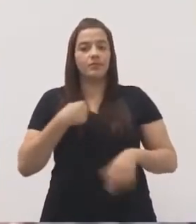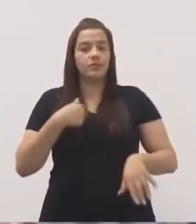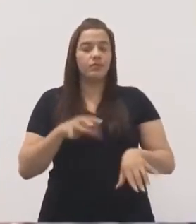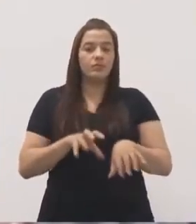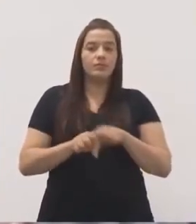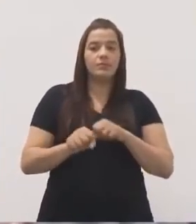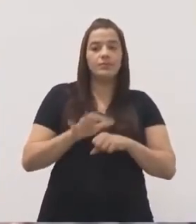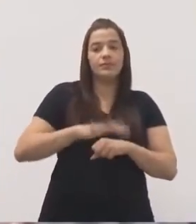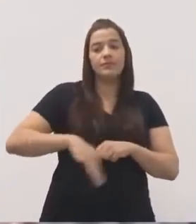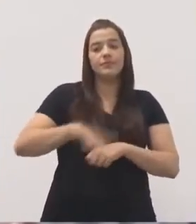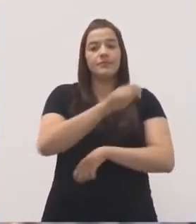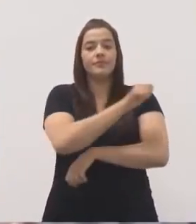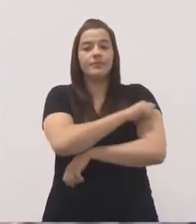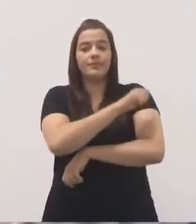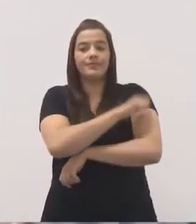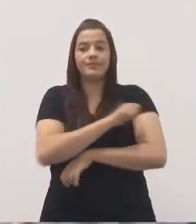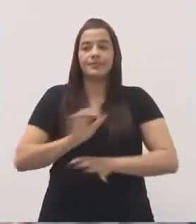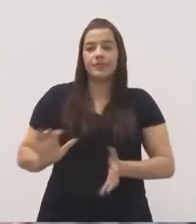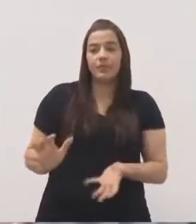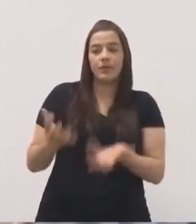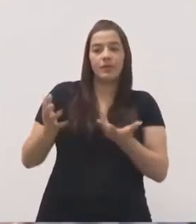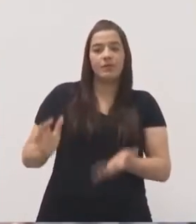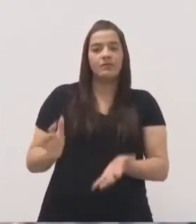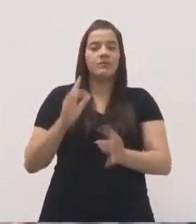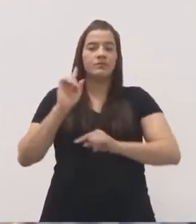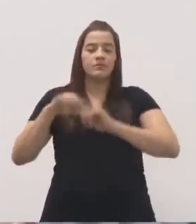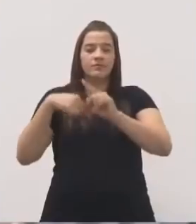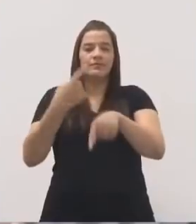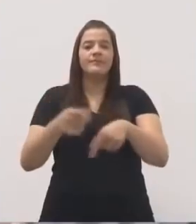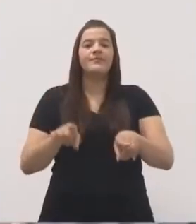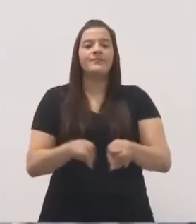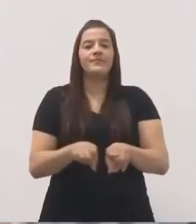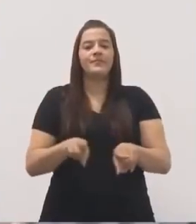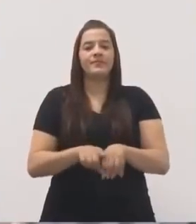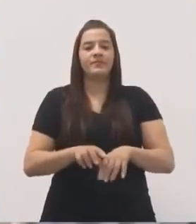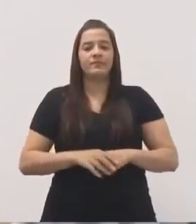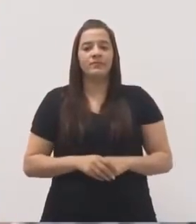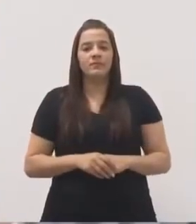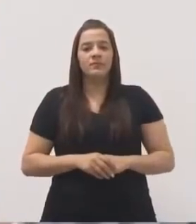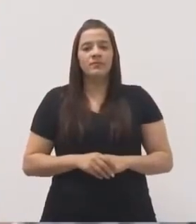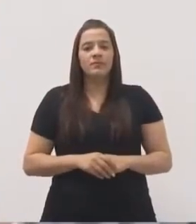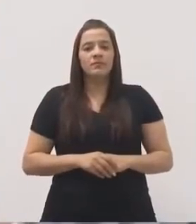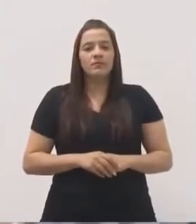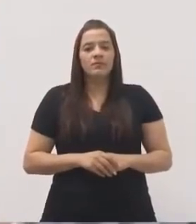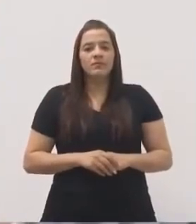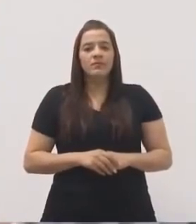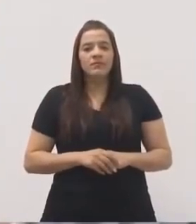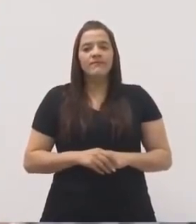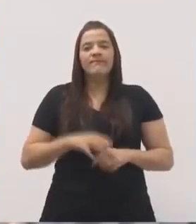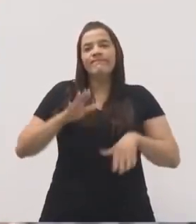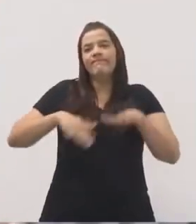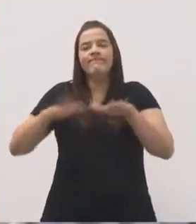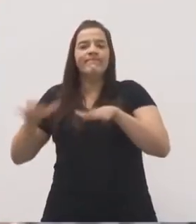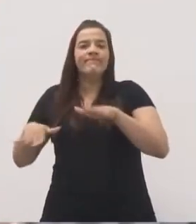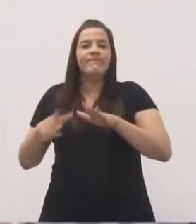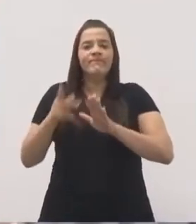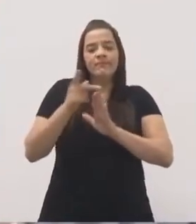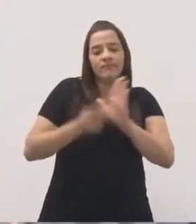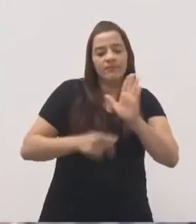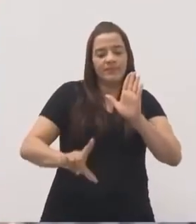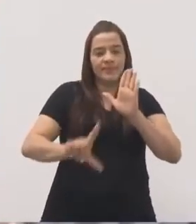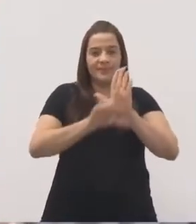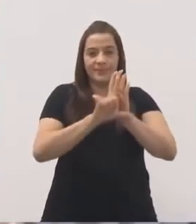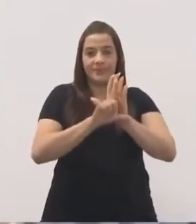nossos alunos para que eles se mobilizem também mais tarde, não é? De repente, para impedir algum projeto de lei